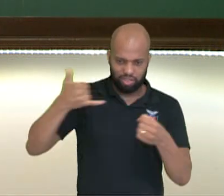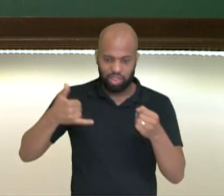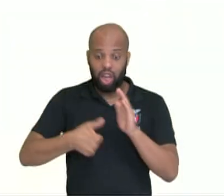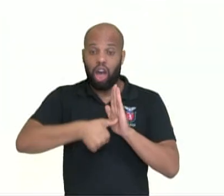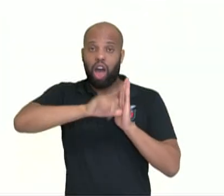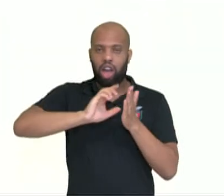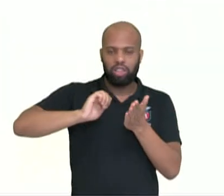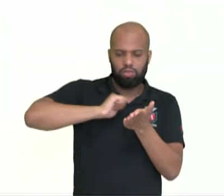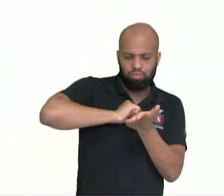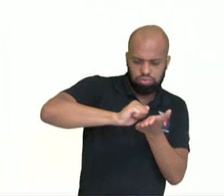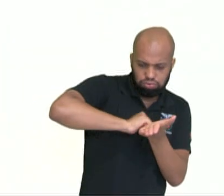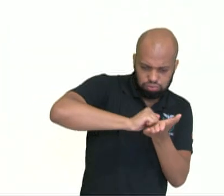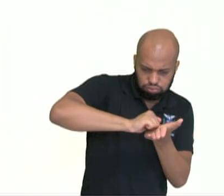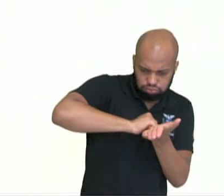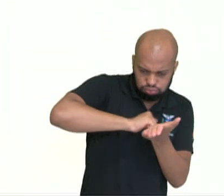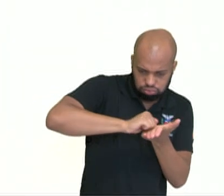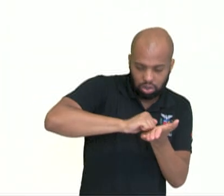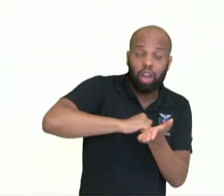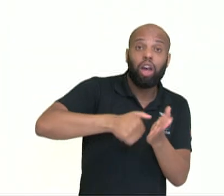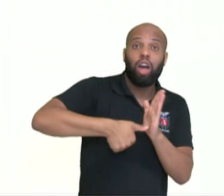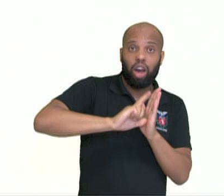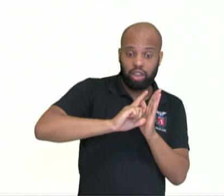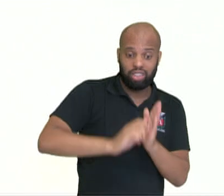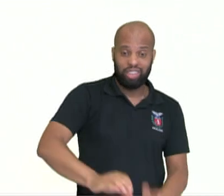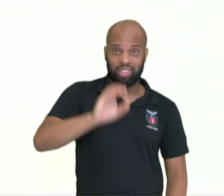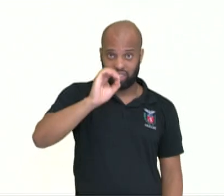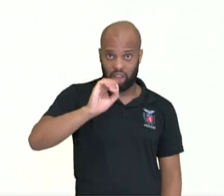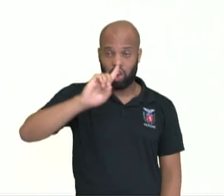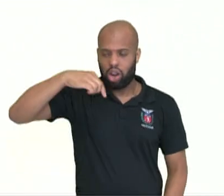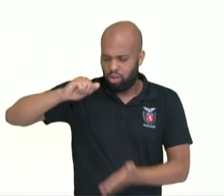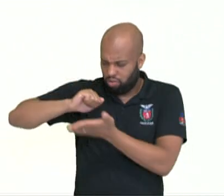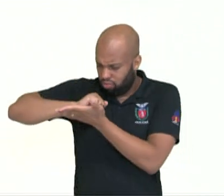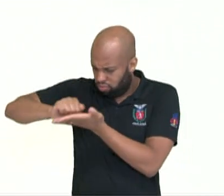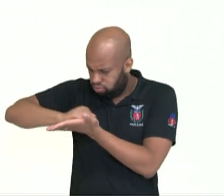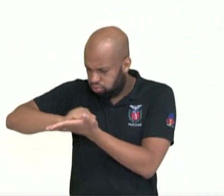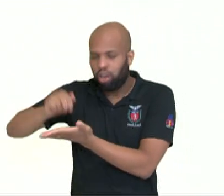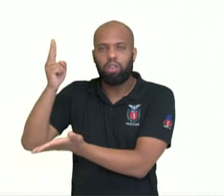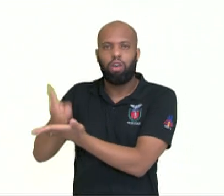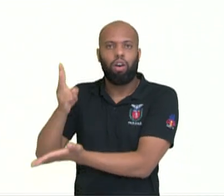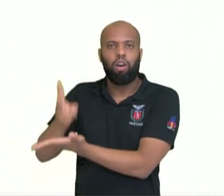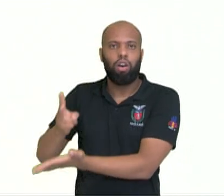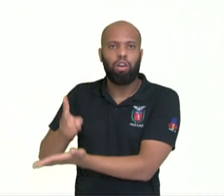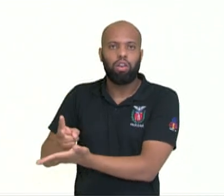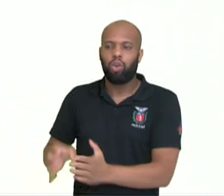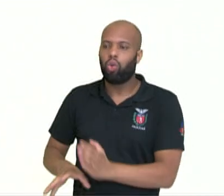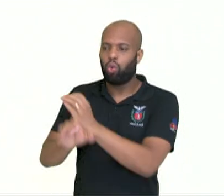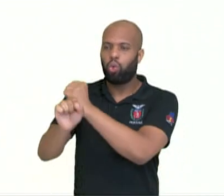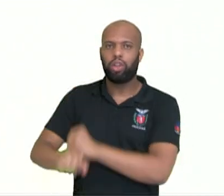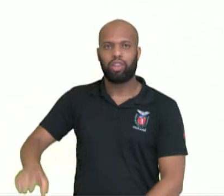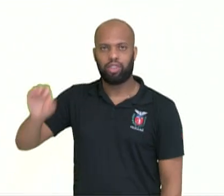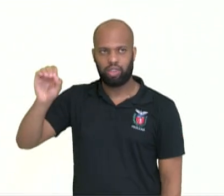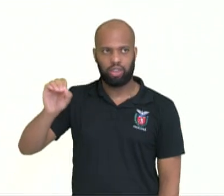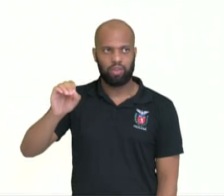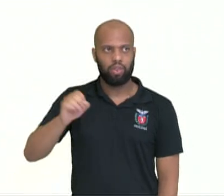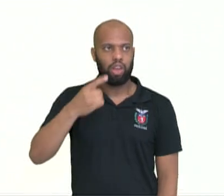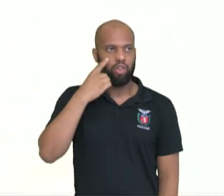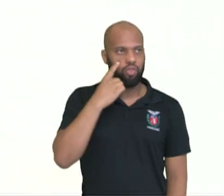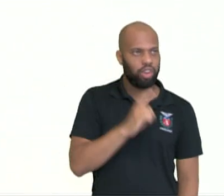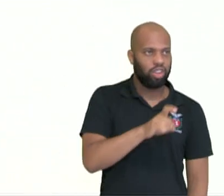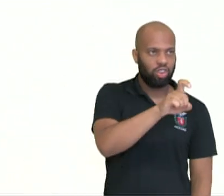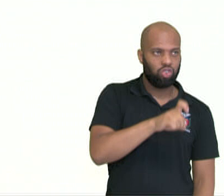do atrito, quantidade era 0, depois do atrito, quantidade continua 0. X mais menos